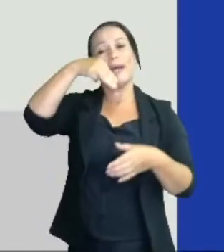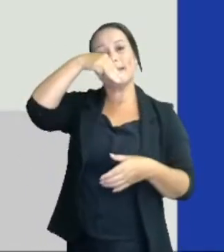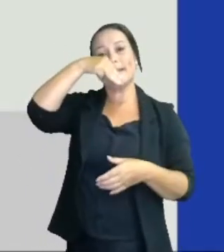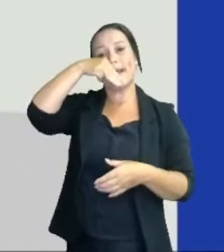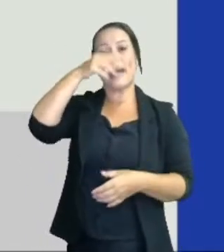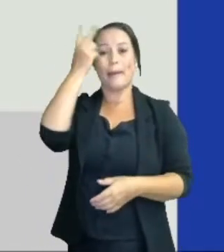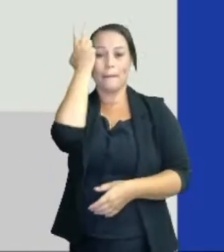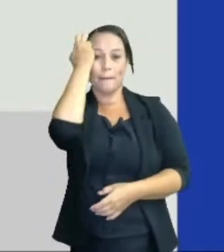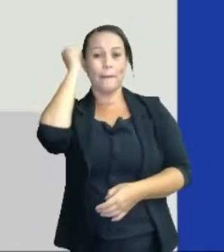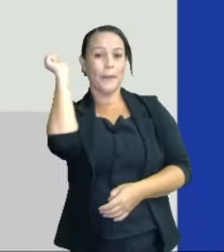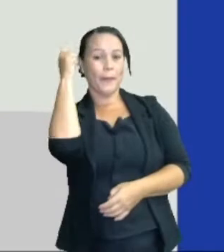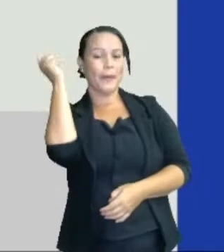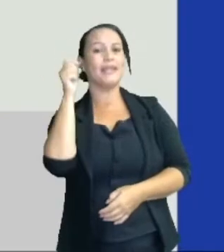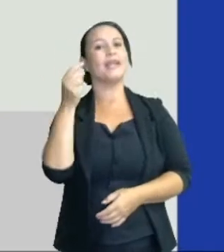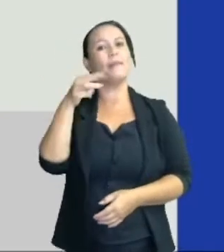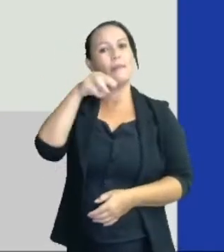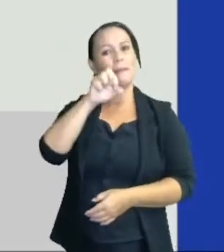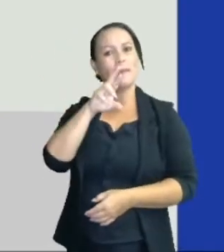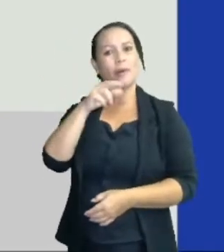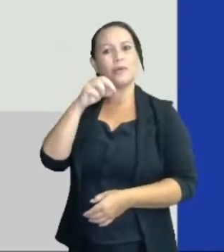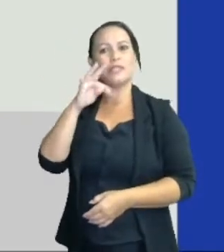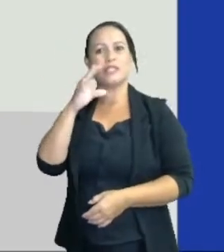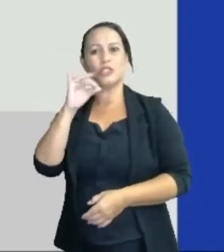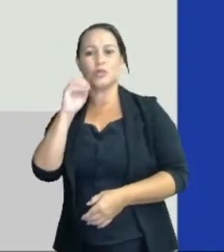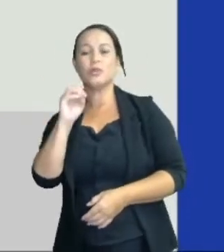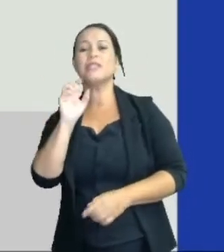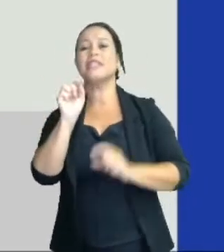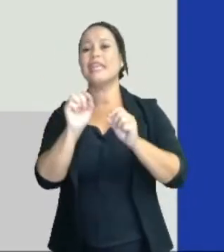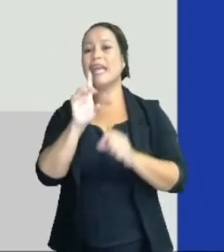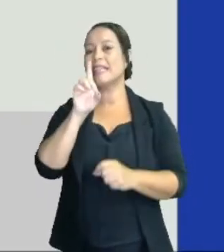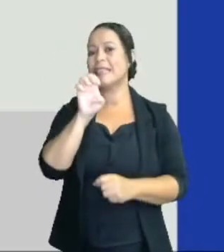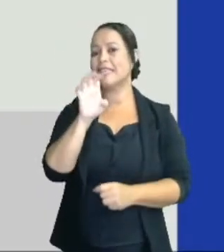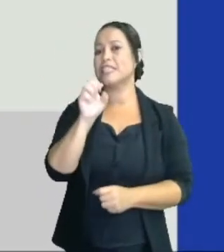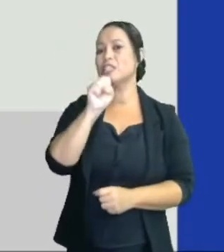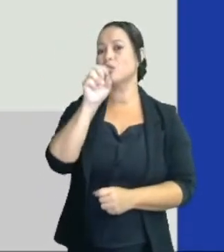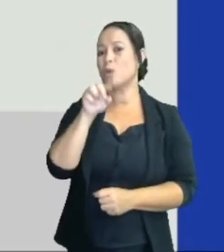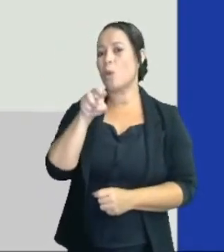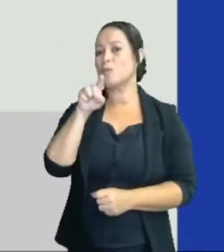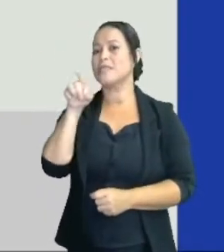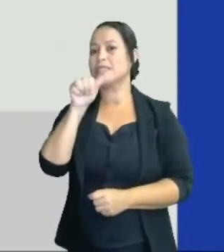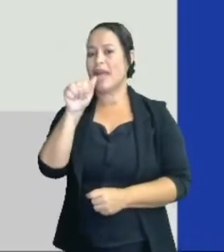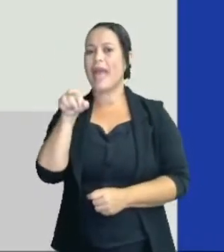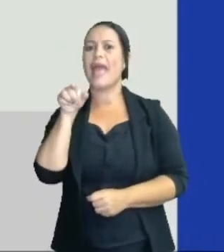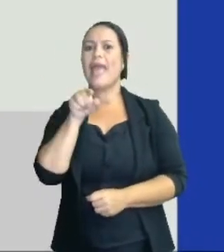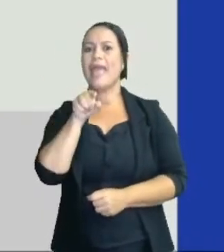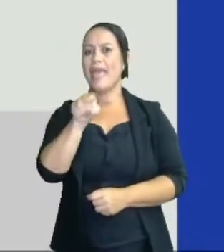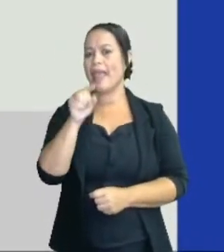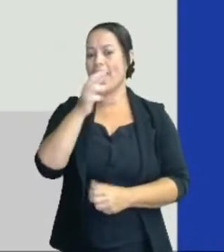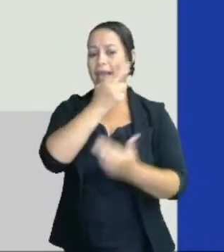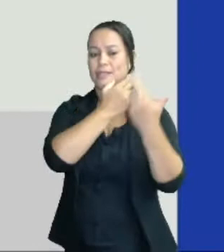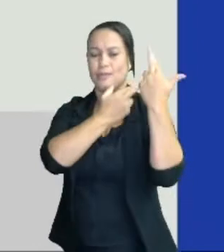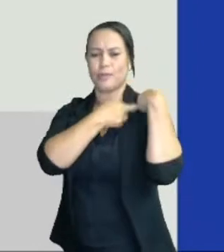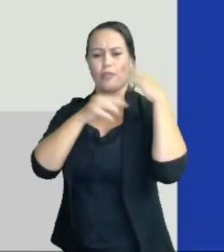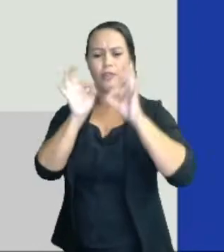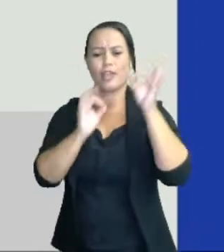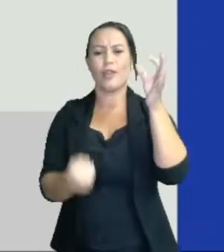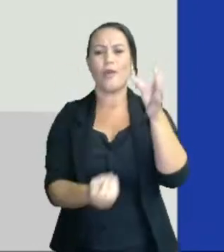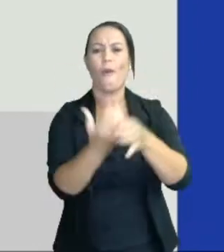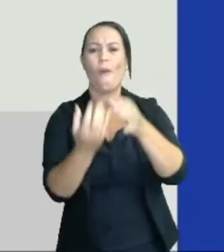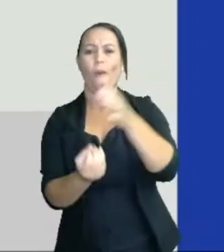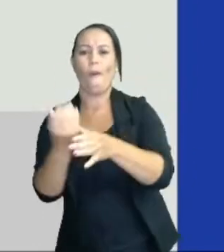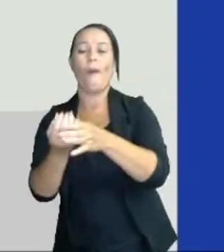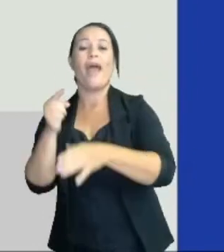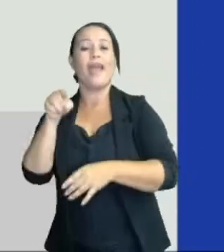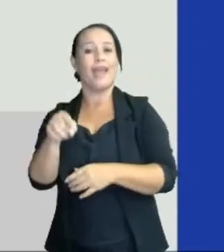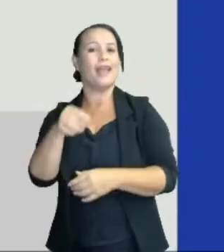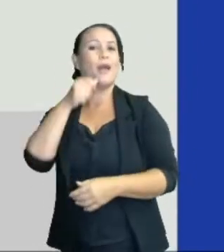foi criada por Maurício de Souza. Ele que criou esses personagens da Turma da Mônica. Inclusive, Maurício de Souza é